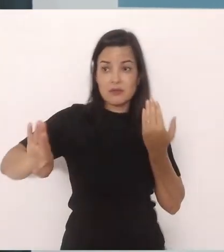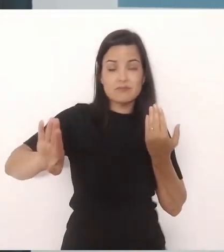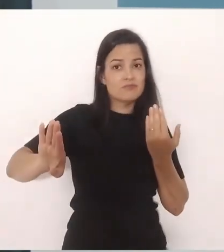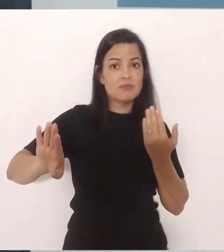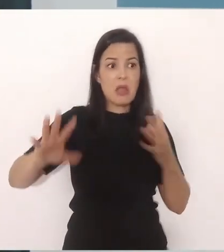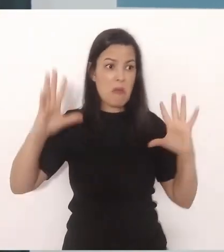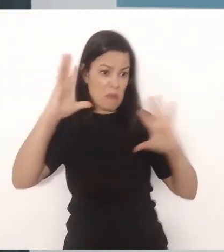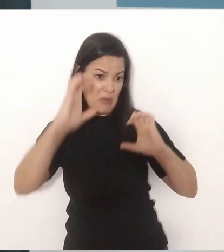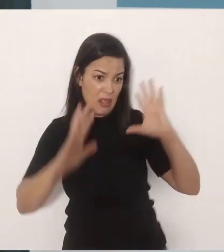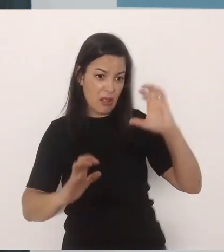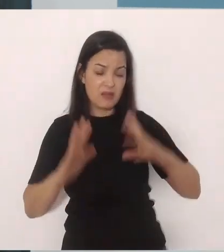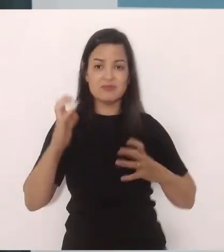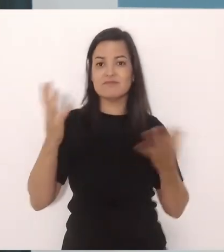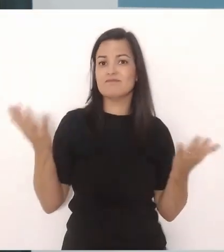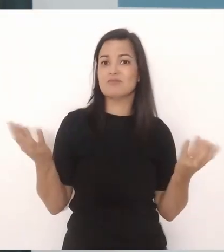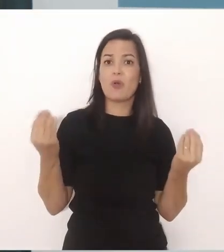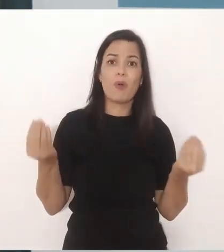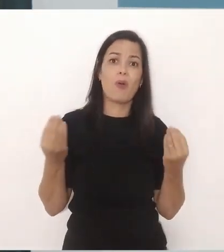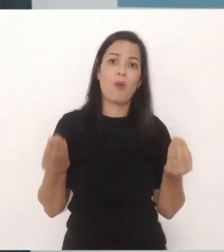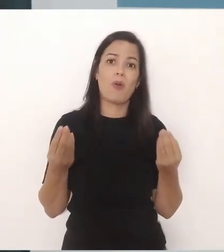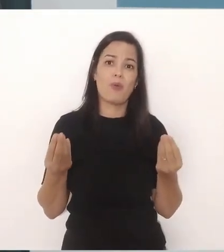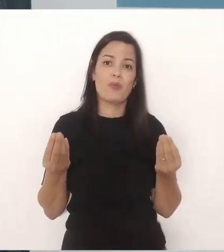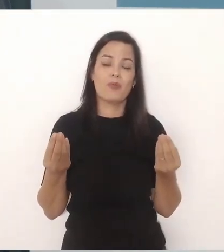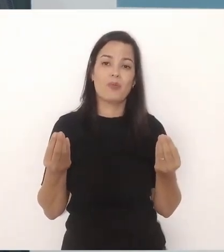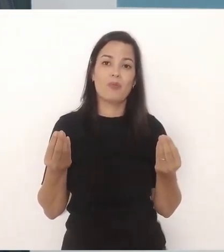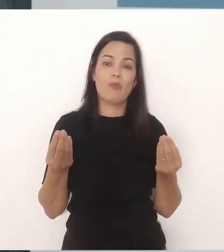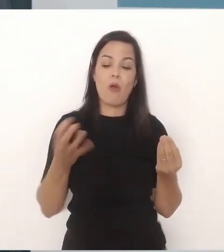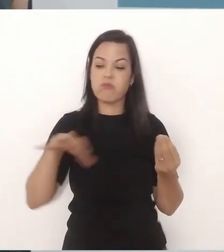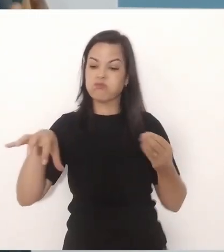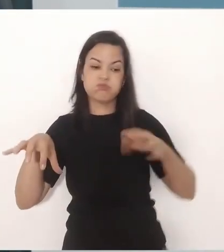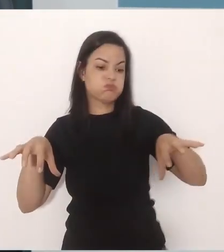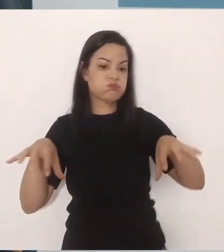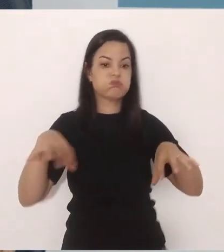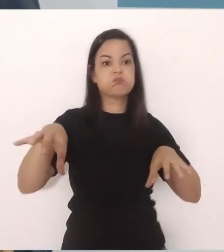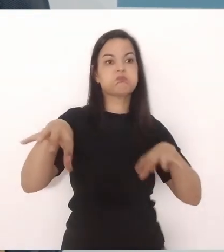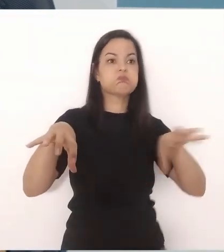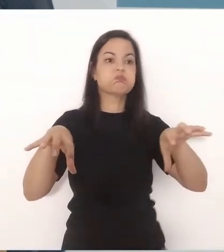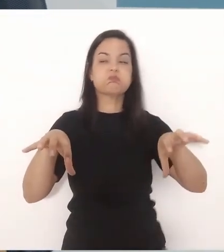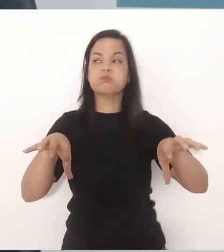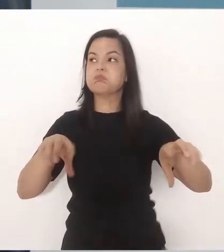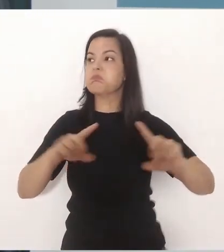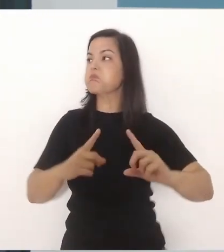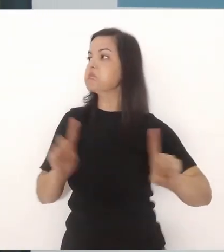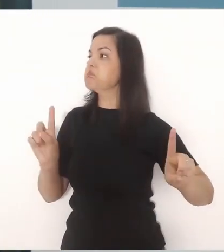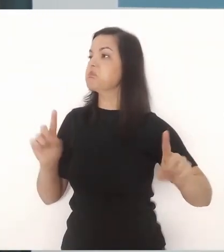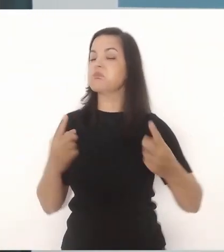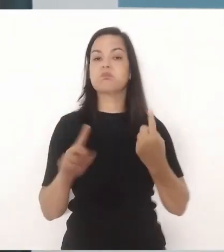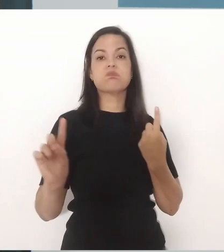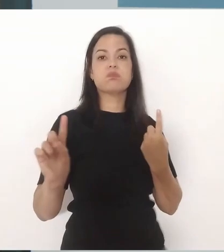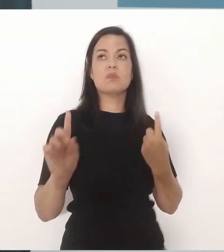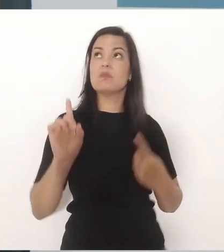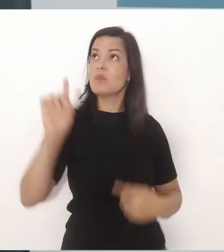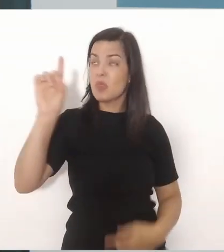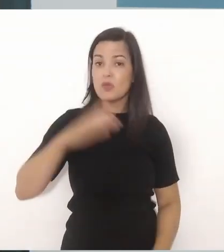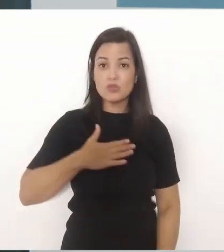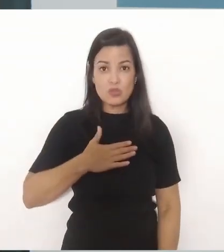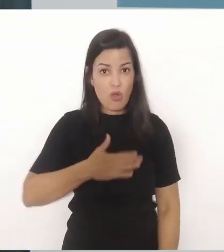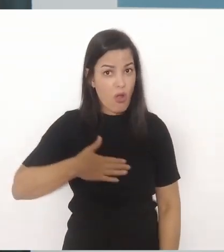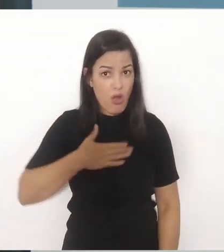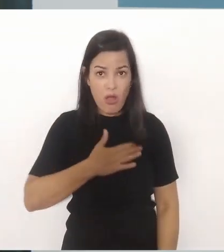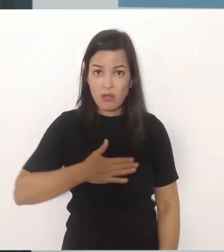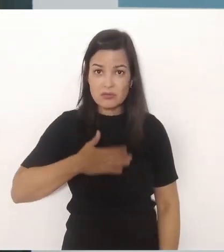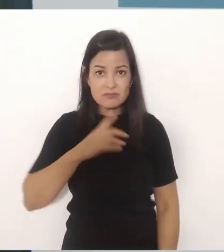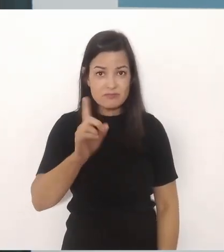ter brigas, facções, partidos, panelinhas? Deus não se agrada disso.